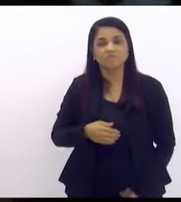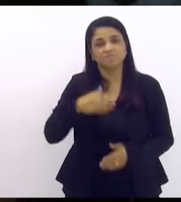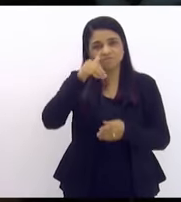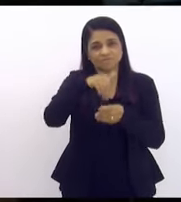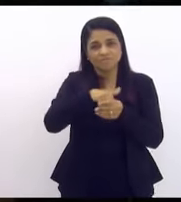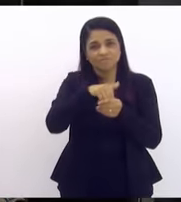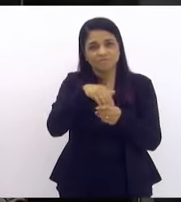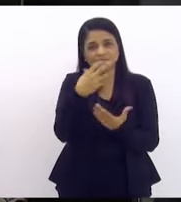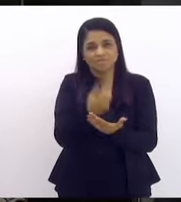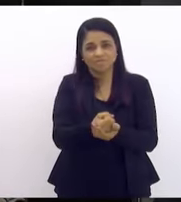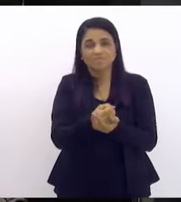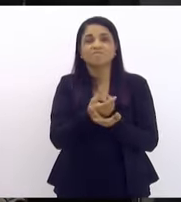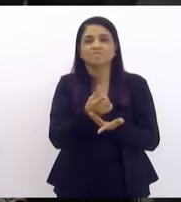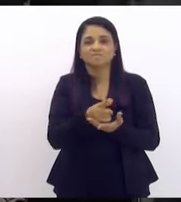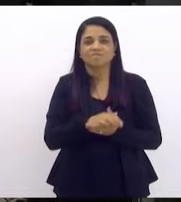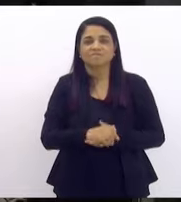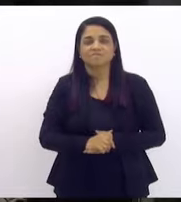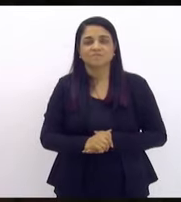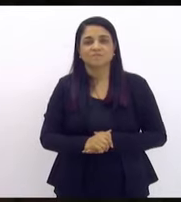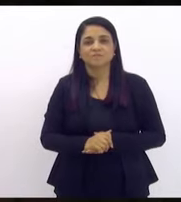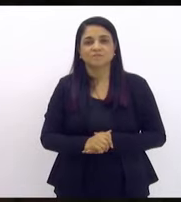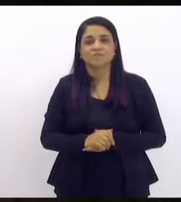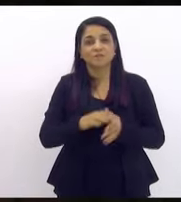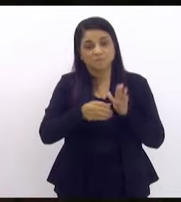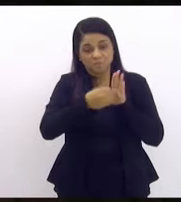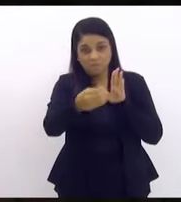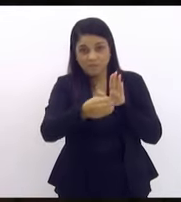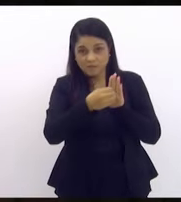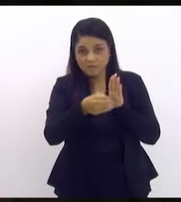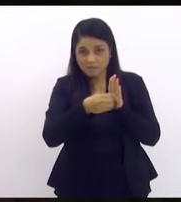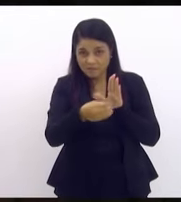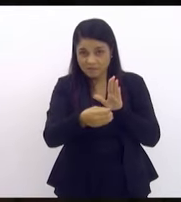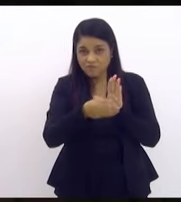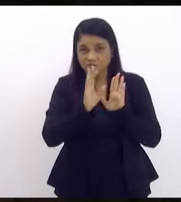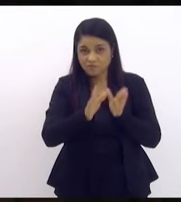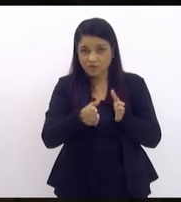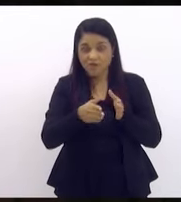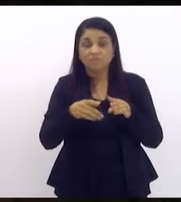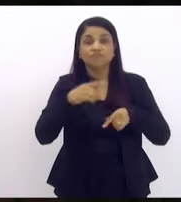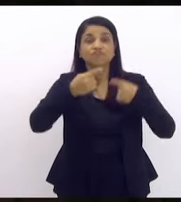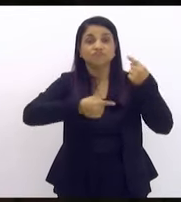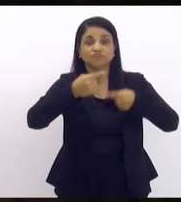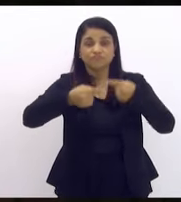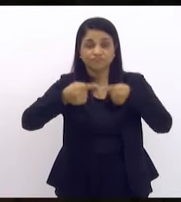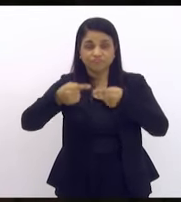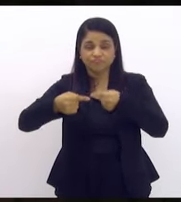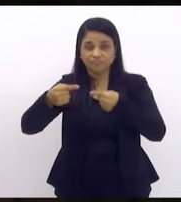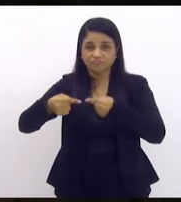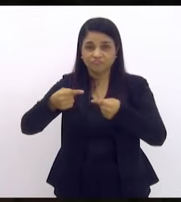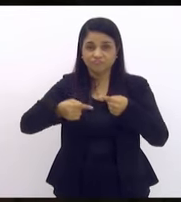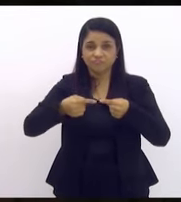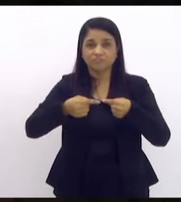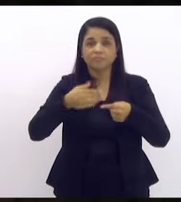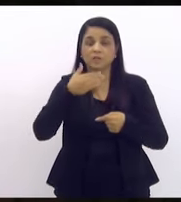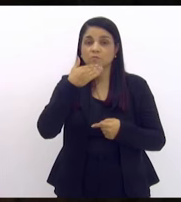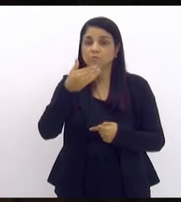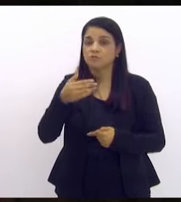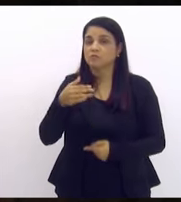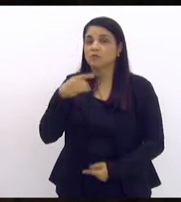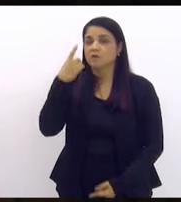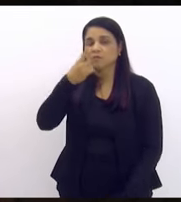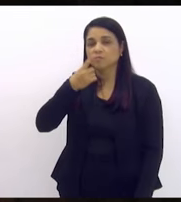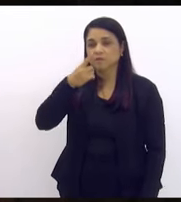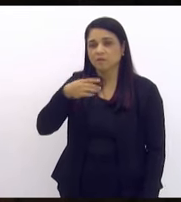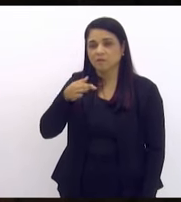Favorável, presidente. Com os pareceres emitidos, em discussão, pediria a deputada Franciane